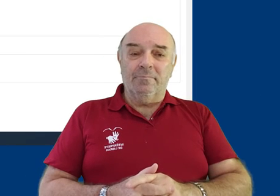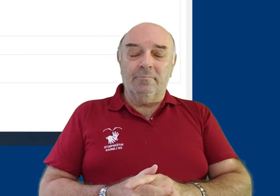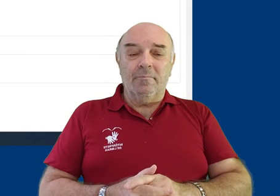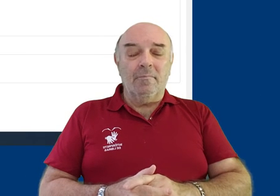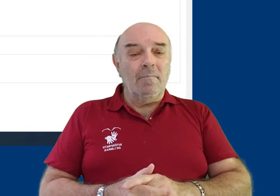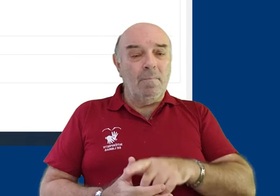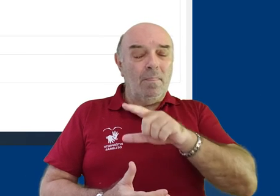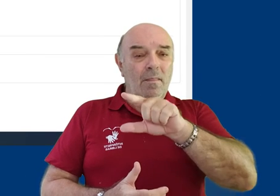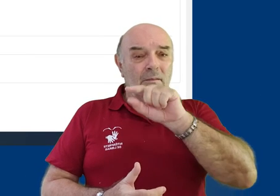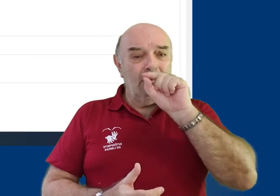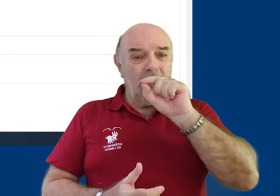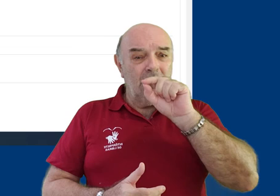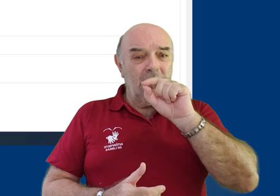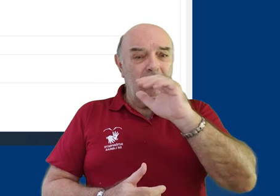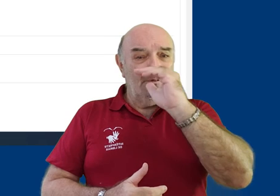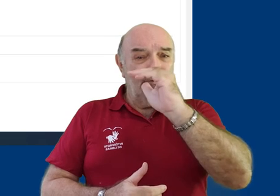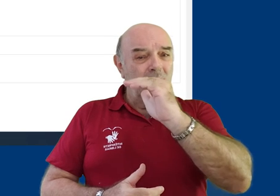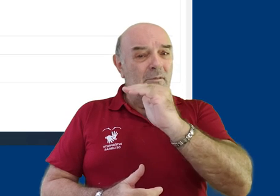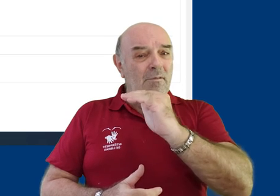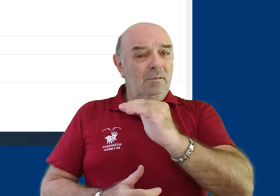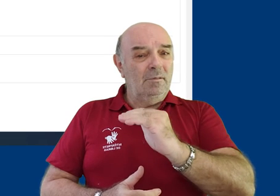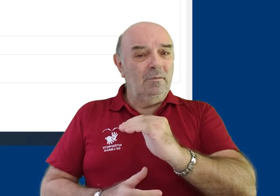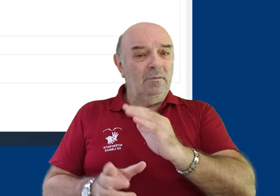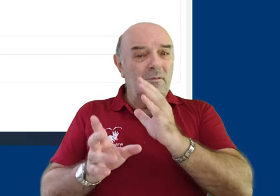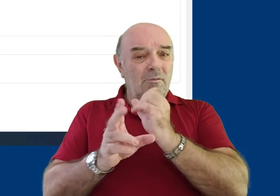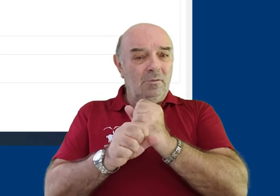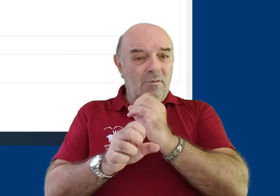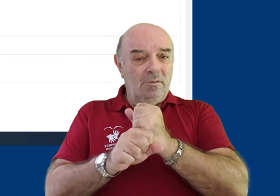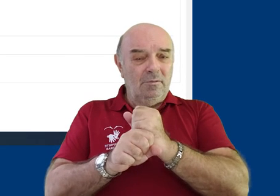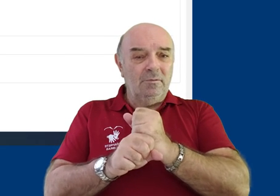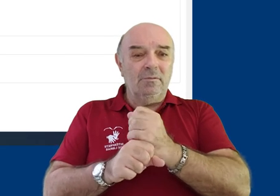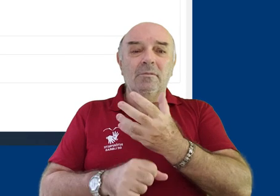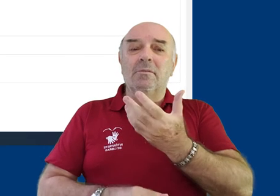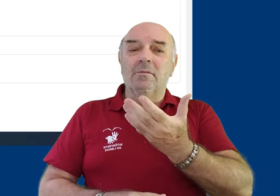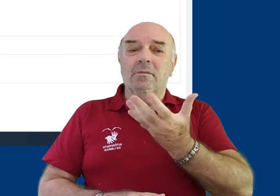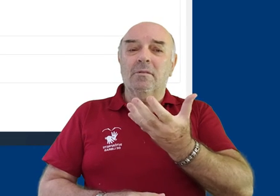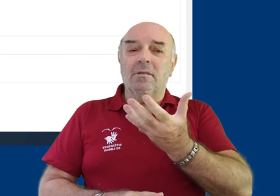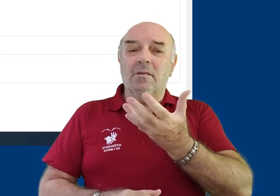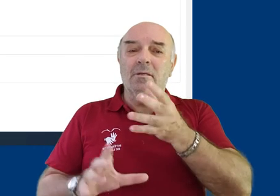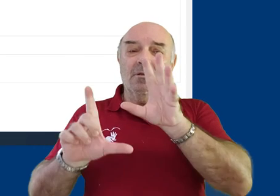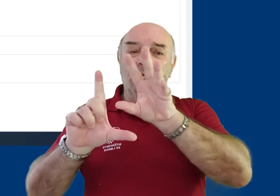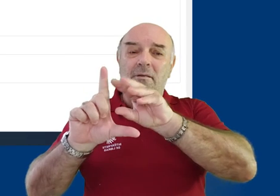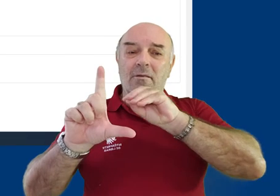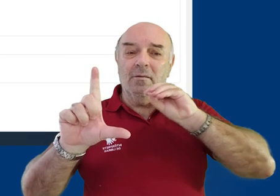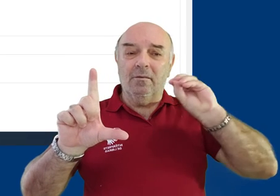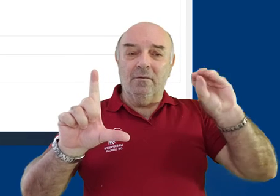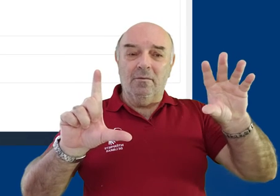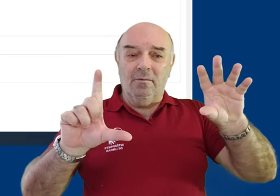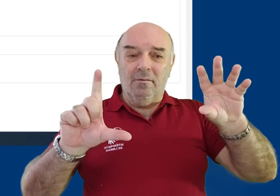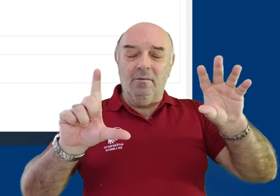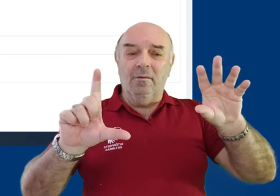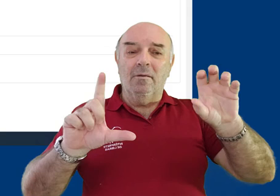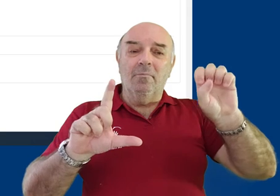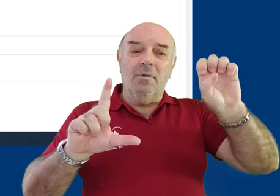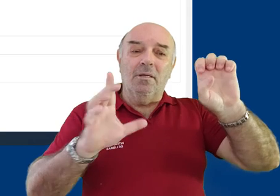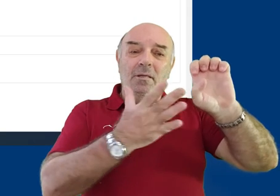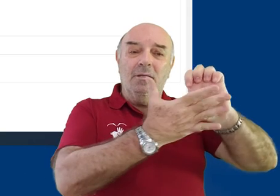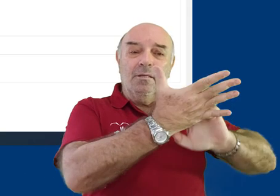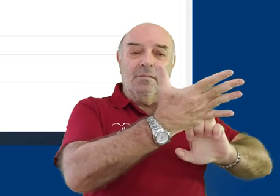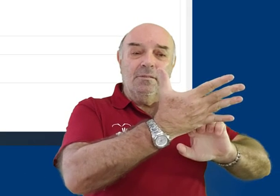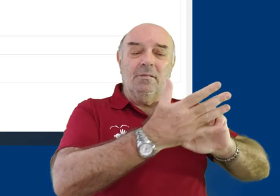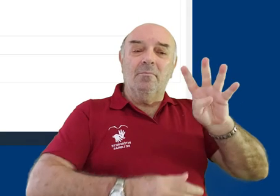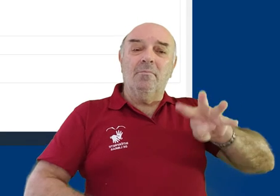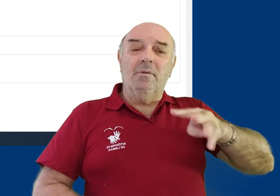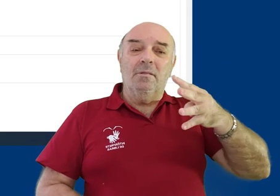em geral São onde é que não podemos selecionar os itens de nota e desejamos o bem